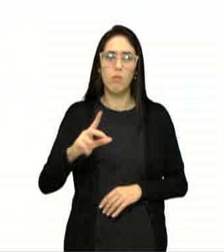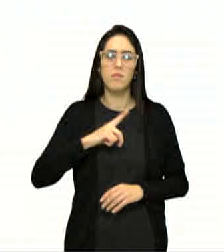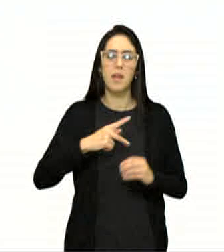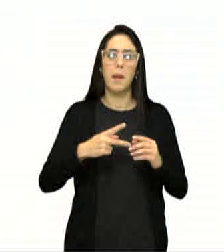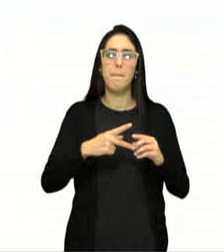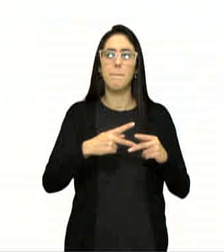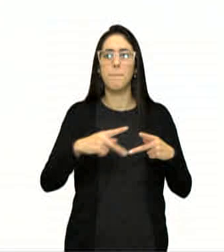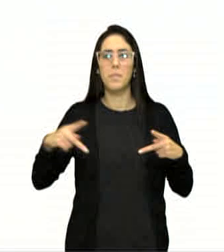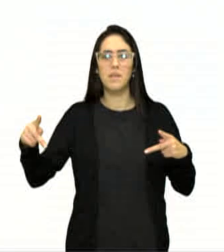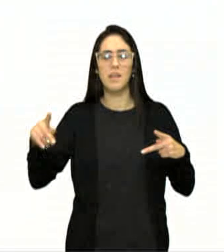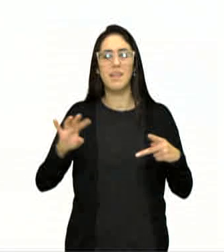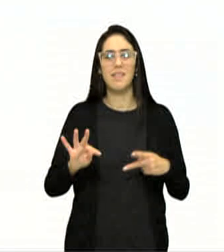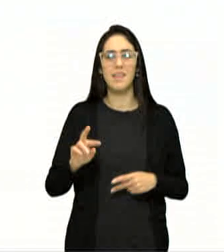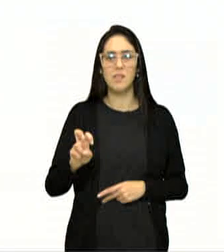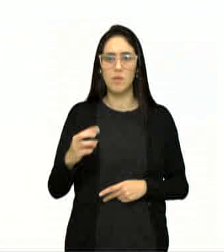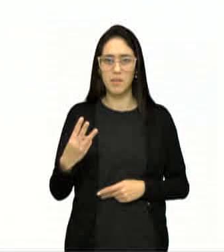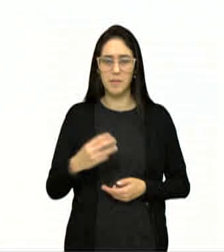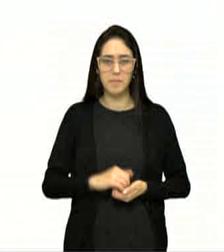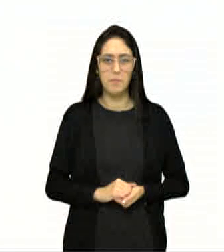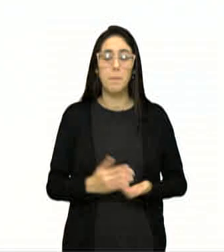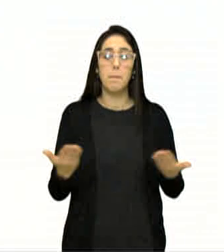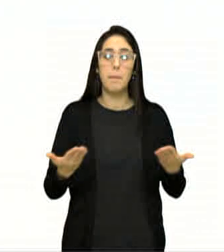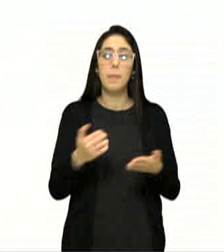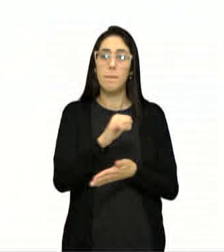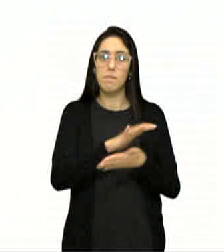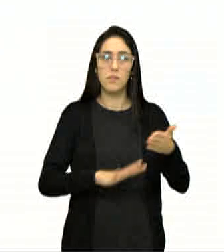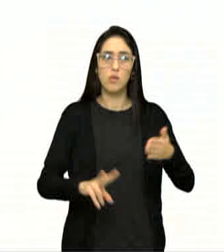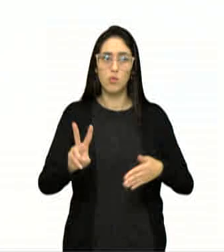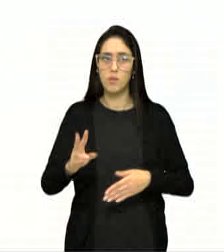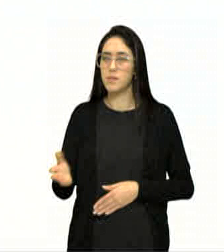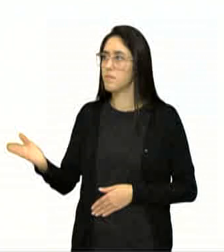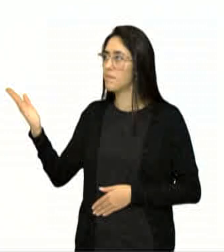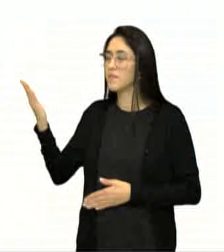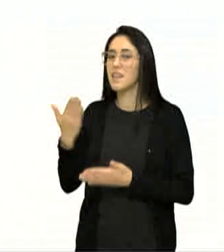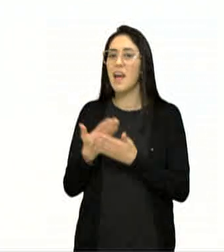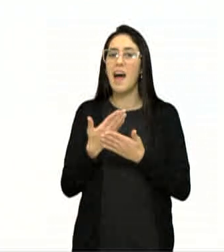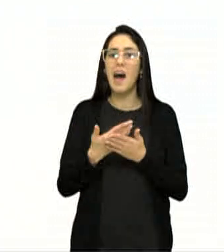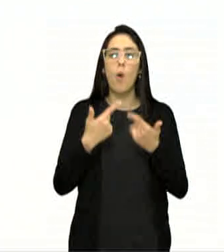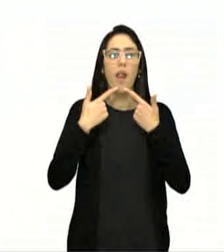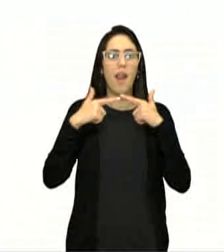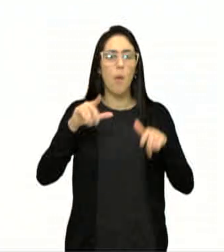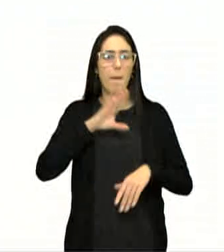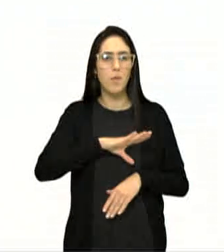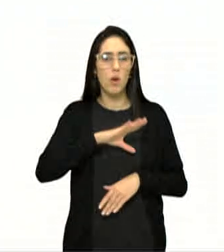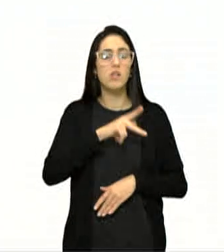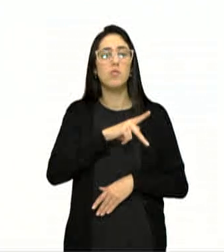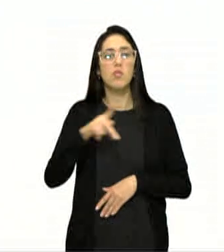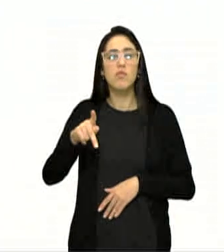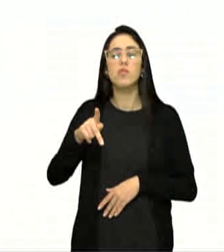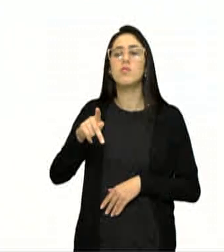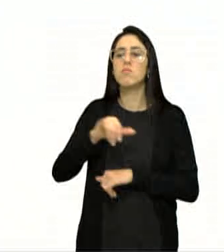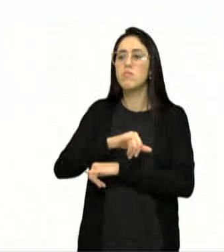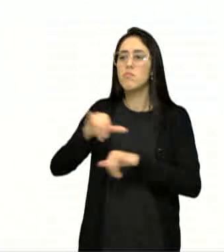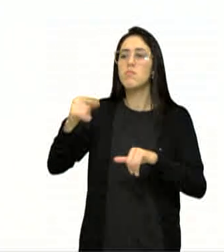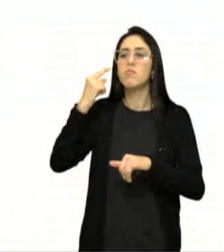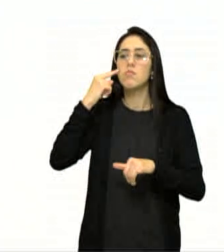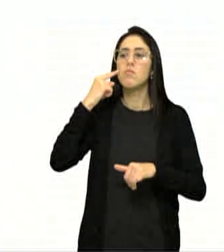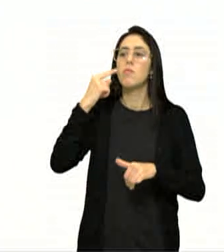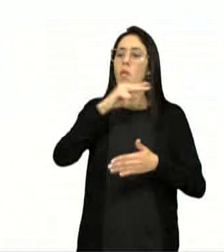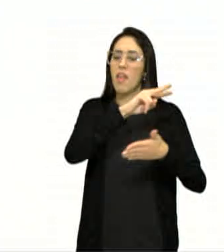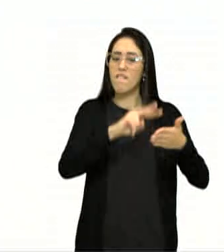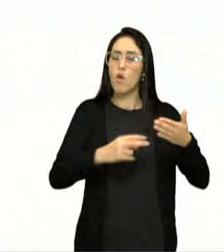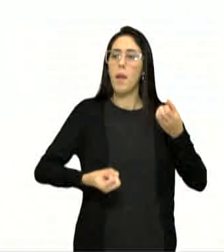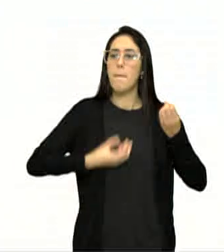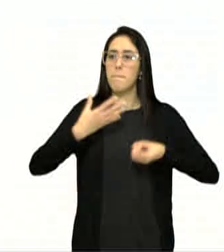P53. Tá? Vamos à atividade 2. No aula de língua portuguesa, o professor propôs a leitura do poema ao lado, mas